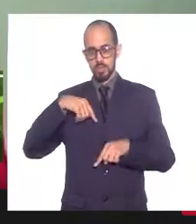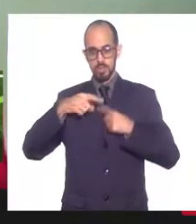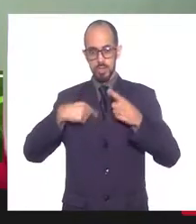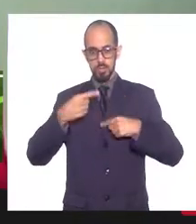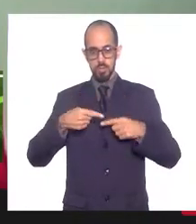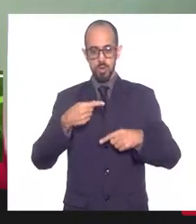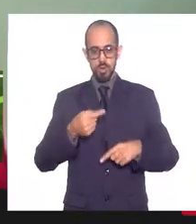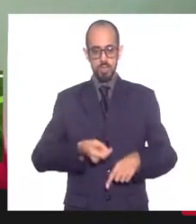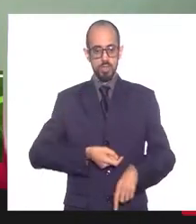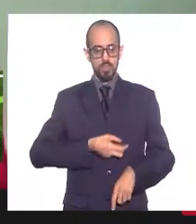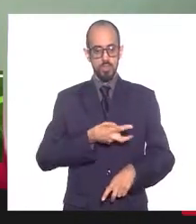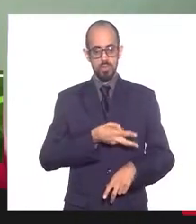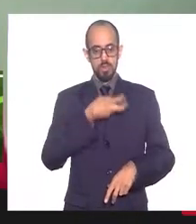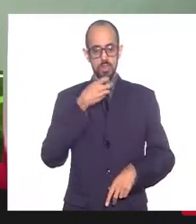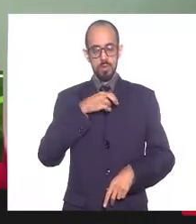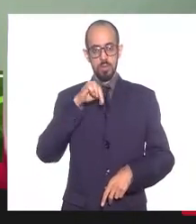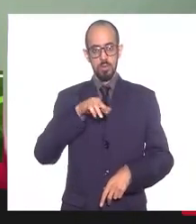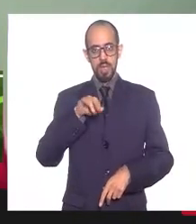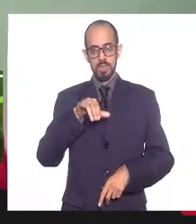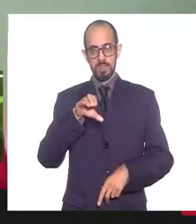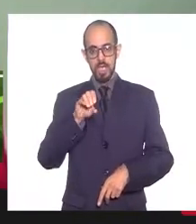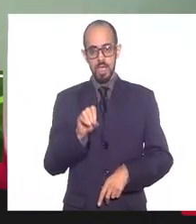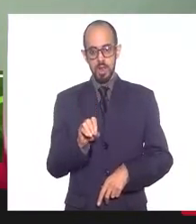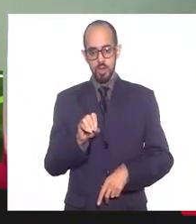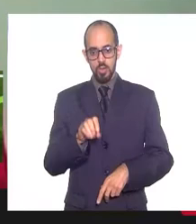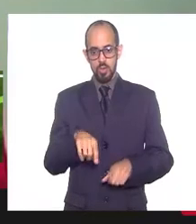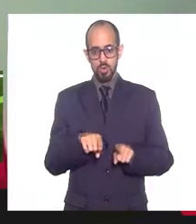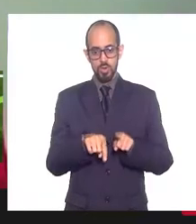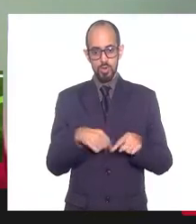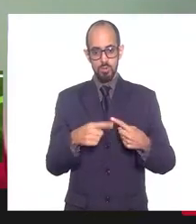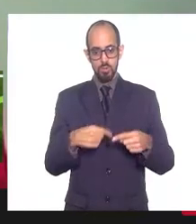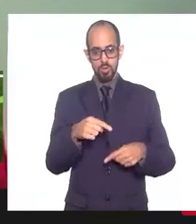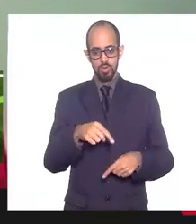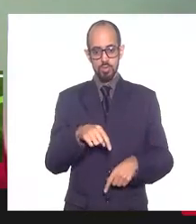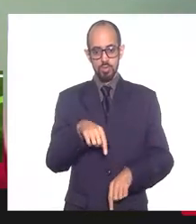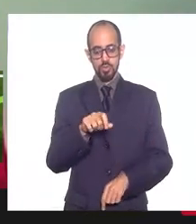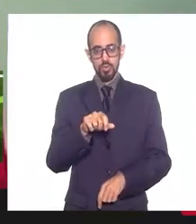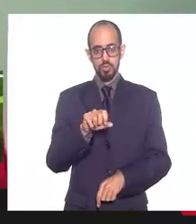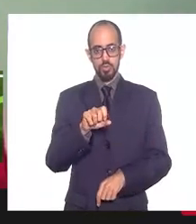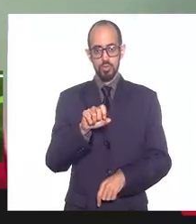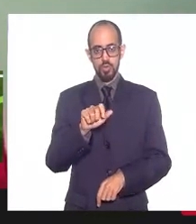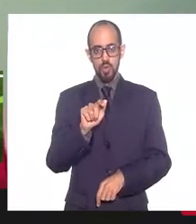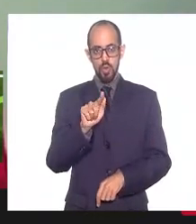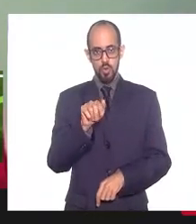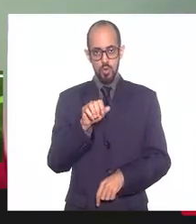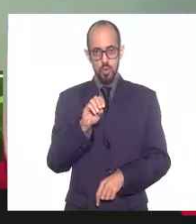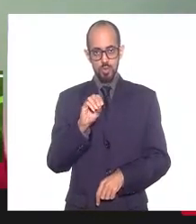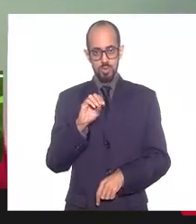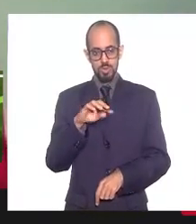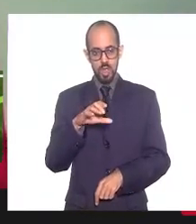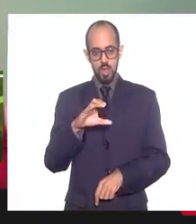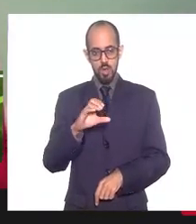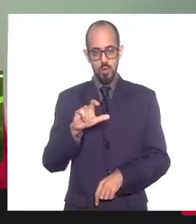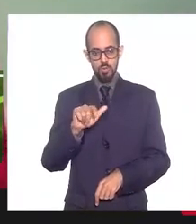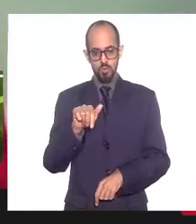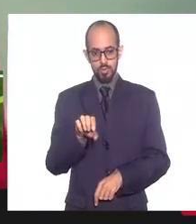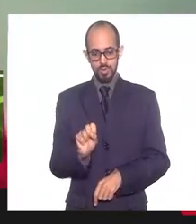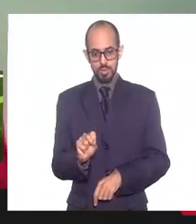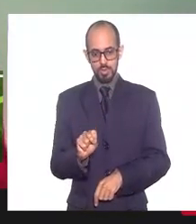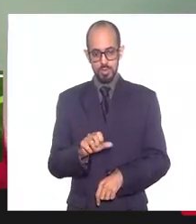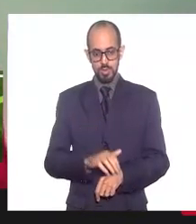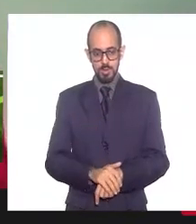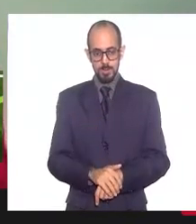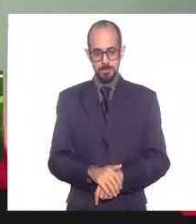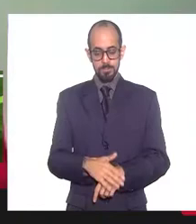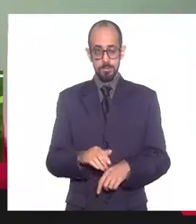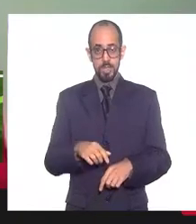ouviremos Marcelo Monteiro e, por fim, Ogã Jassanã Gonçalves. Cada palestrante terá o tempo de 20 minutos